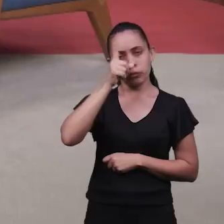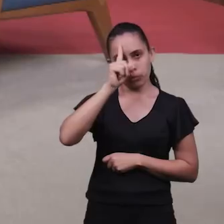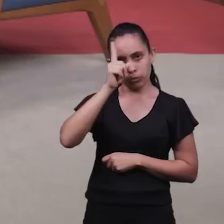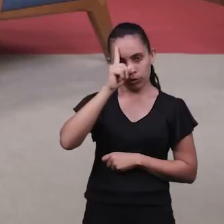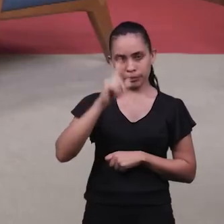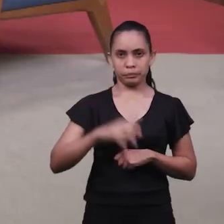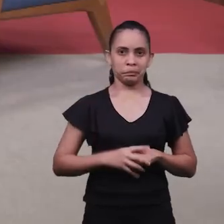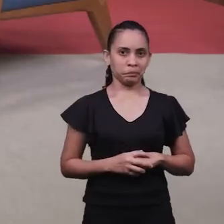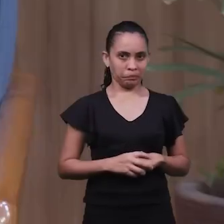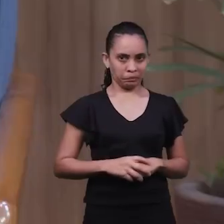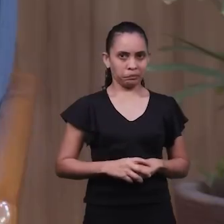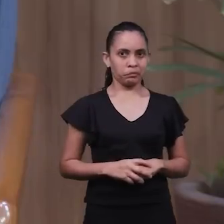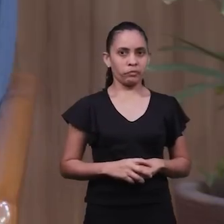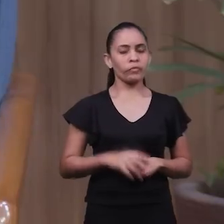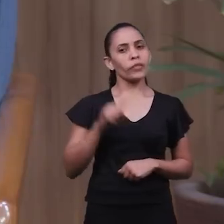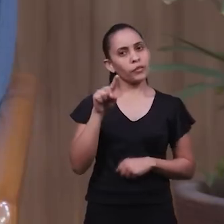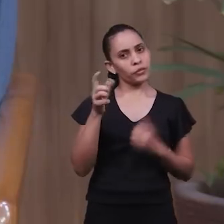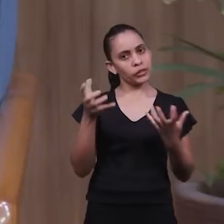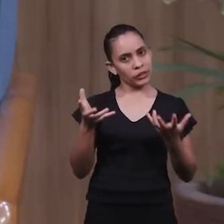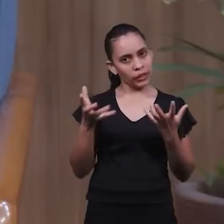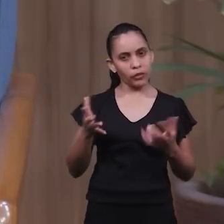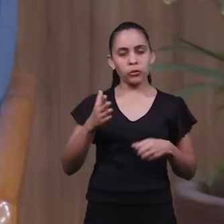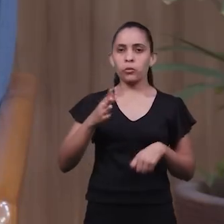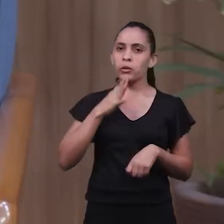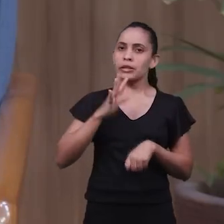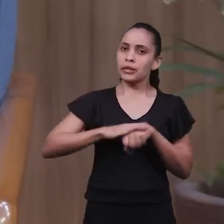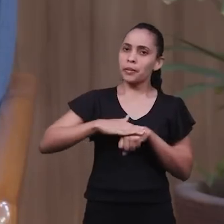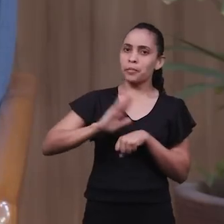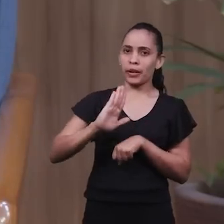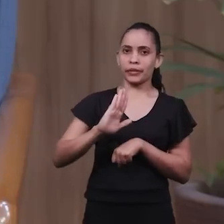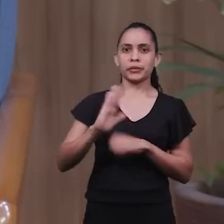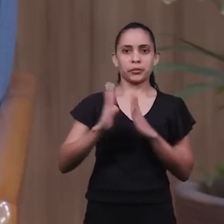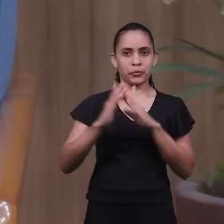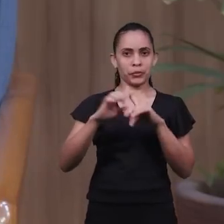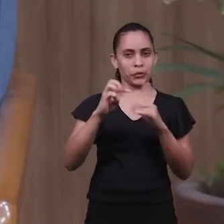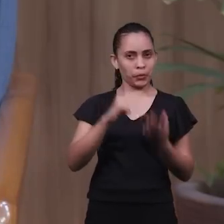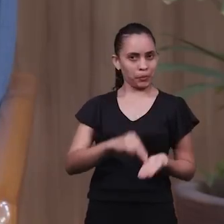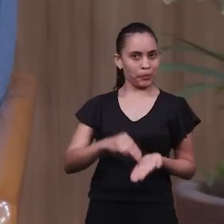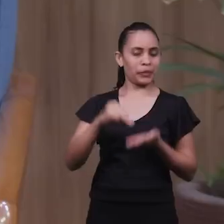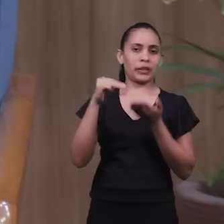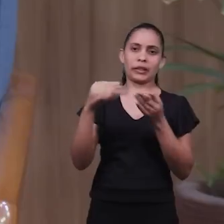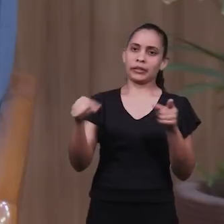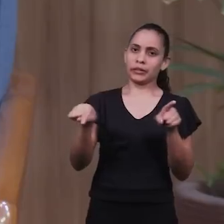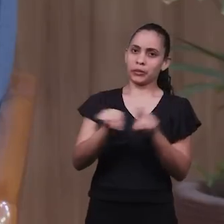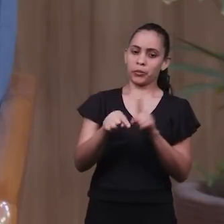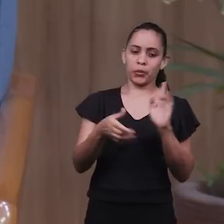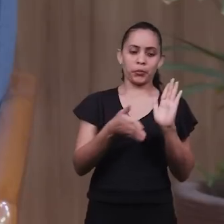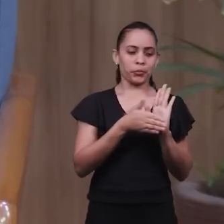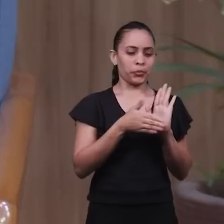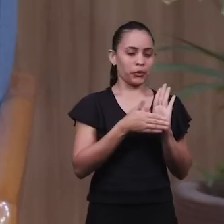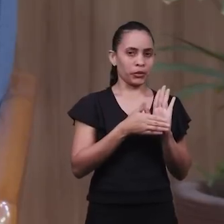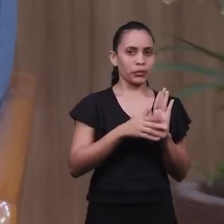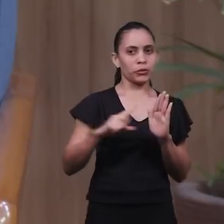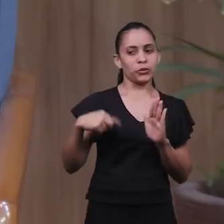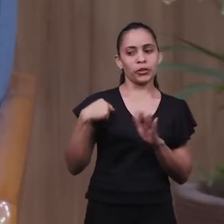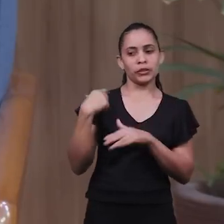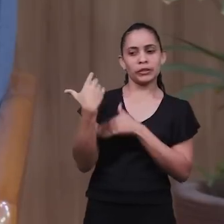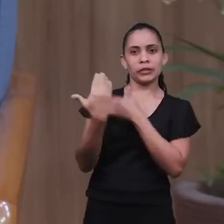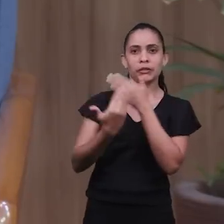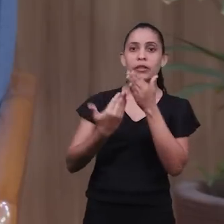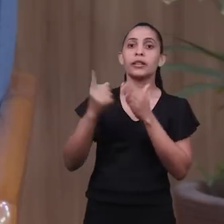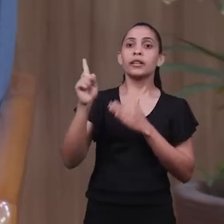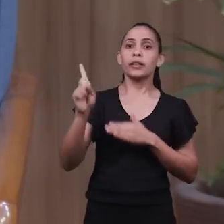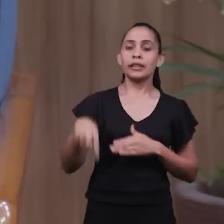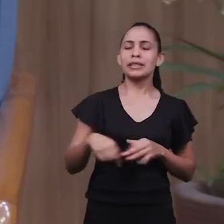dias da semana. Você quer conhecer mais sobre a Igreja Cristã Maranata e também sobre os projetos que nós desenvolvemos?